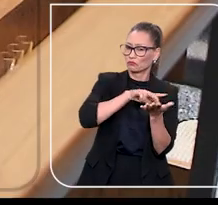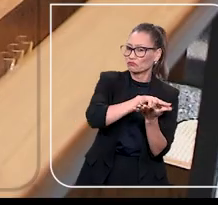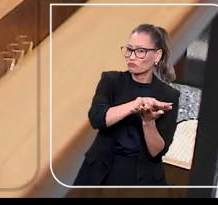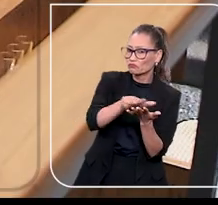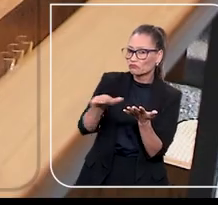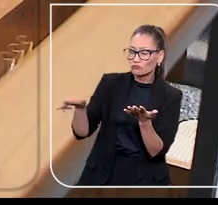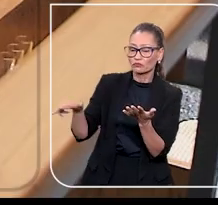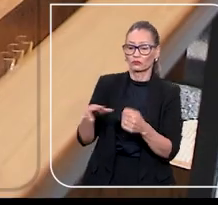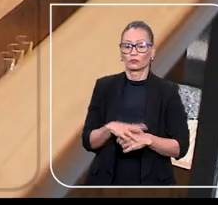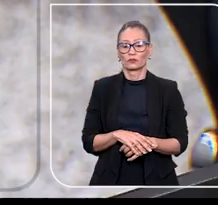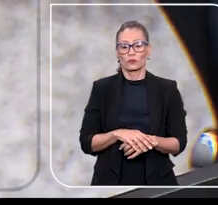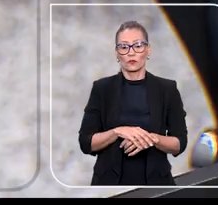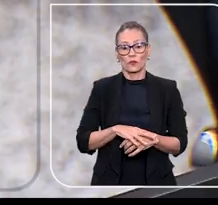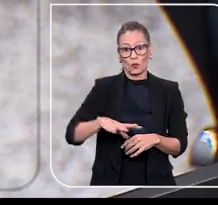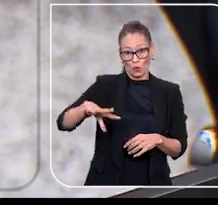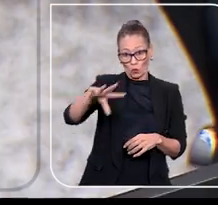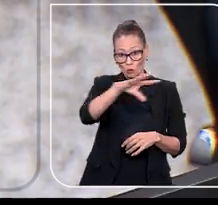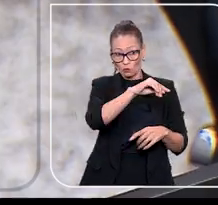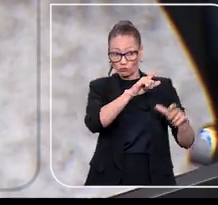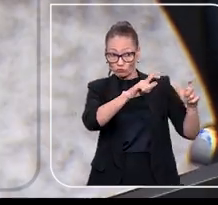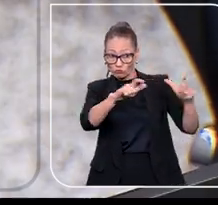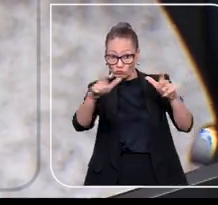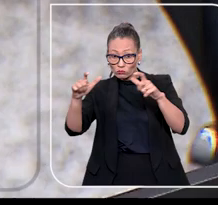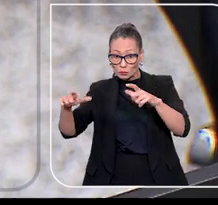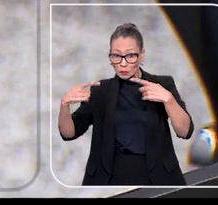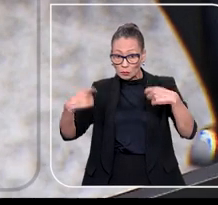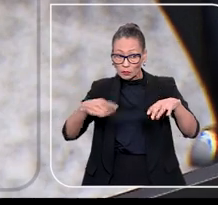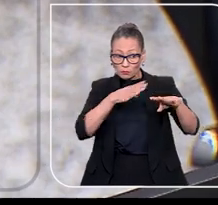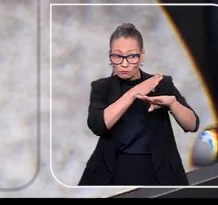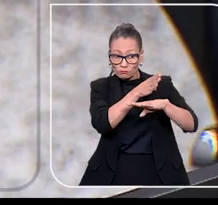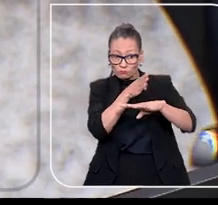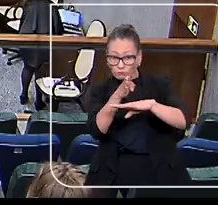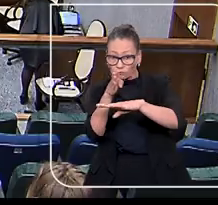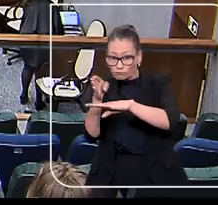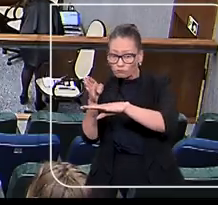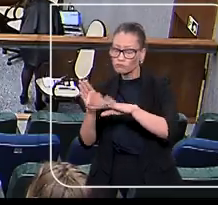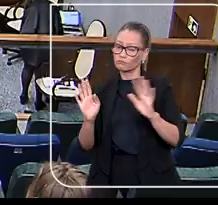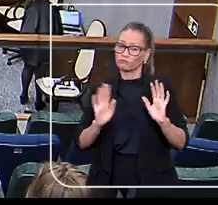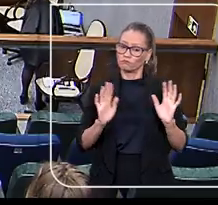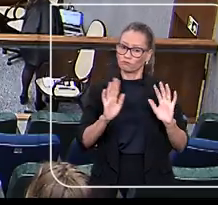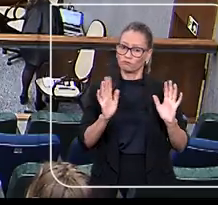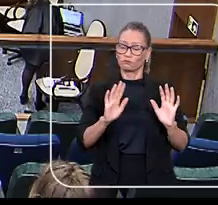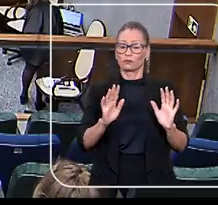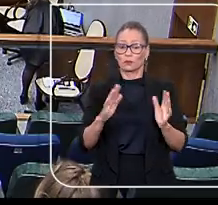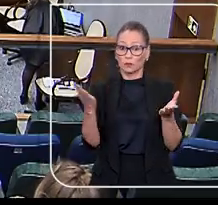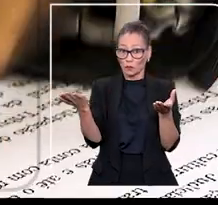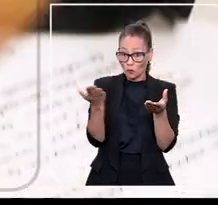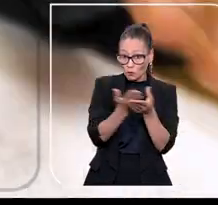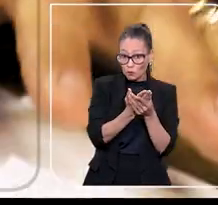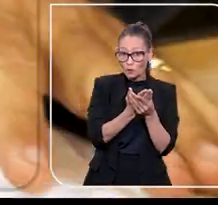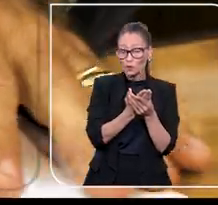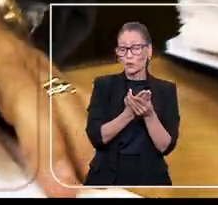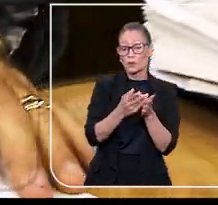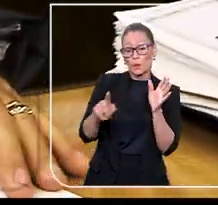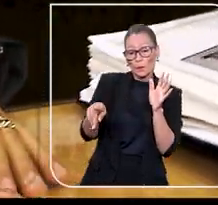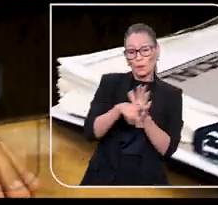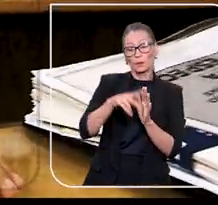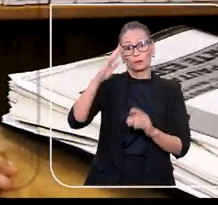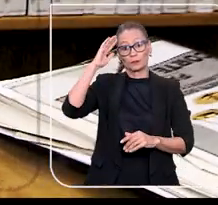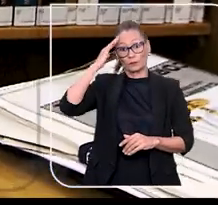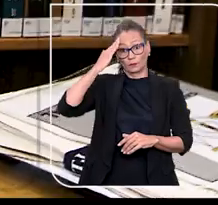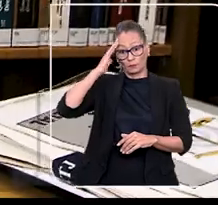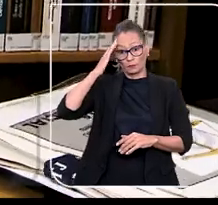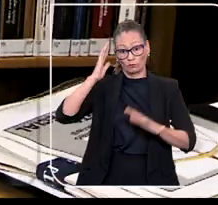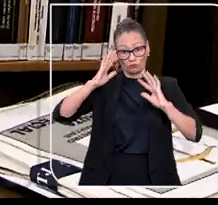Mas nem todos os casos precisam passar pelos órgãos julgadores. Mas, quando o processo se refere a um entendimento